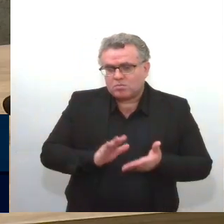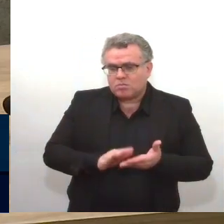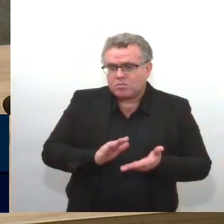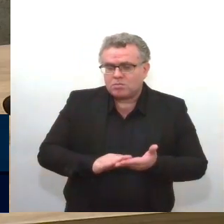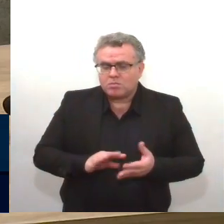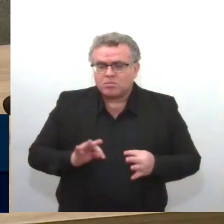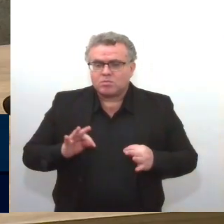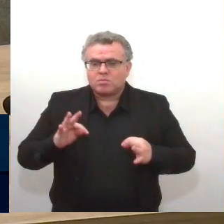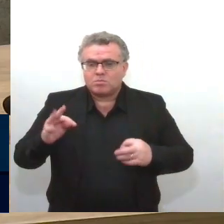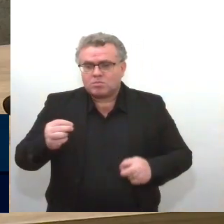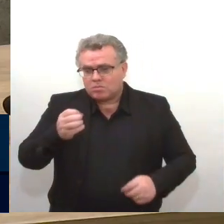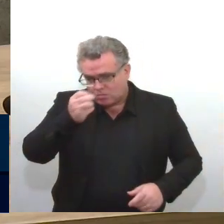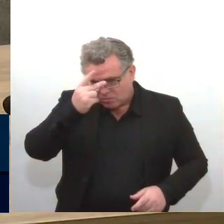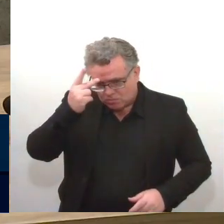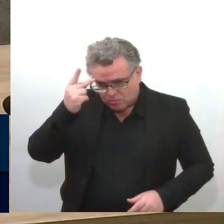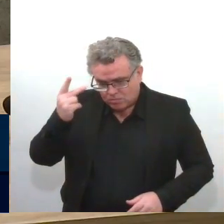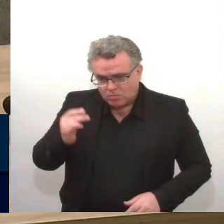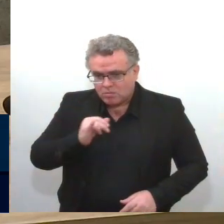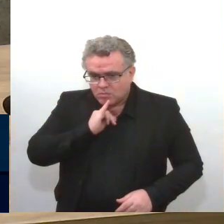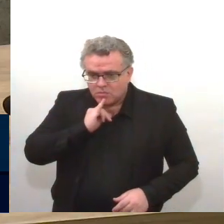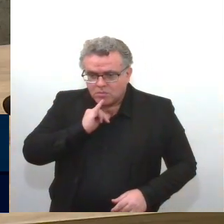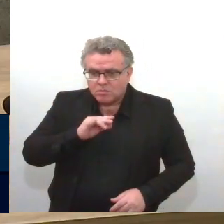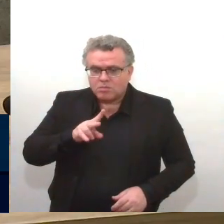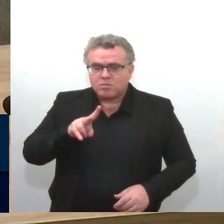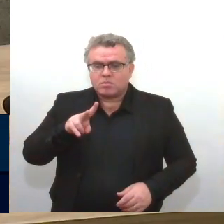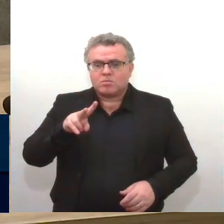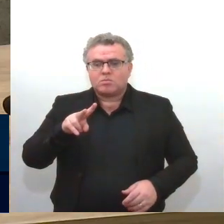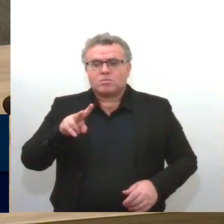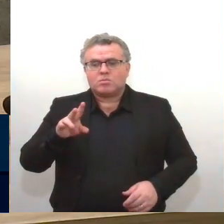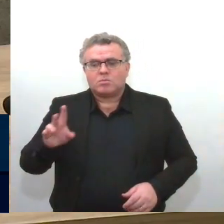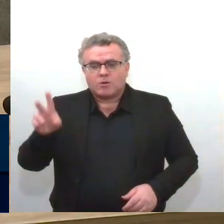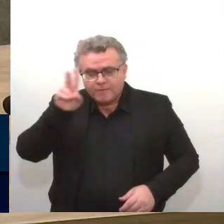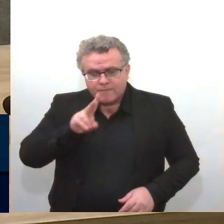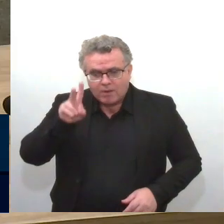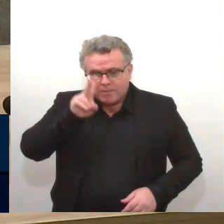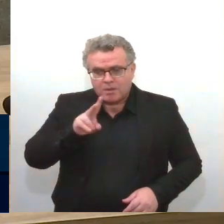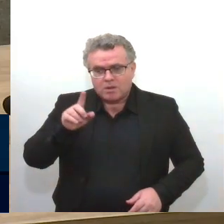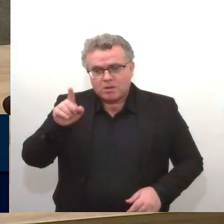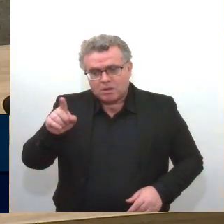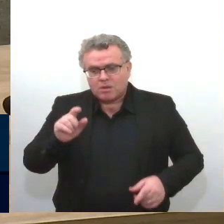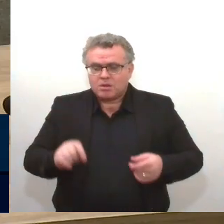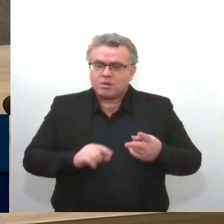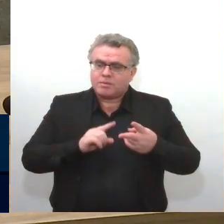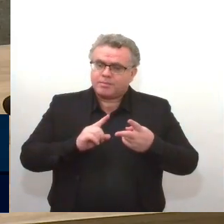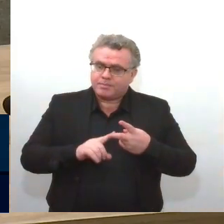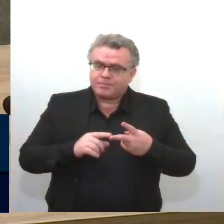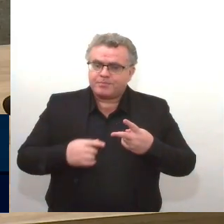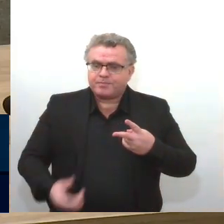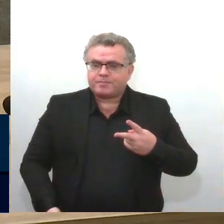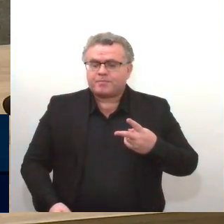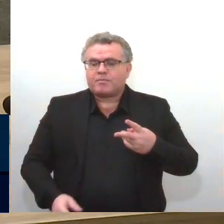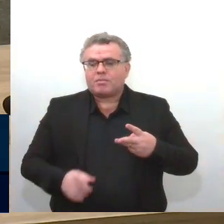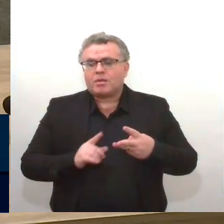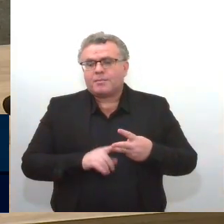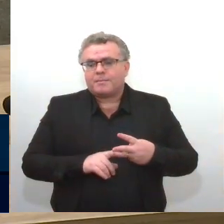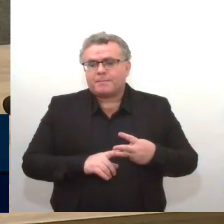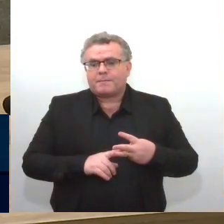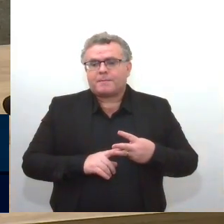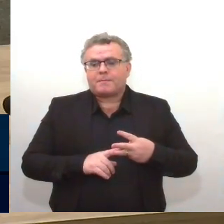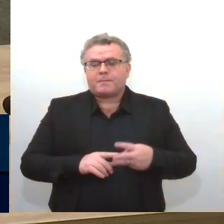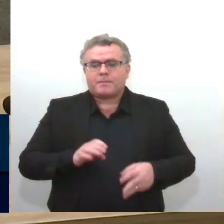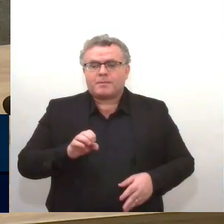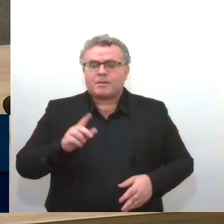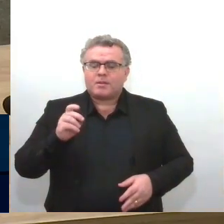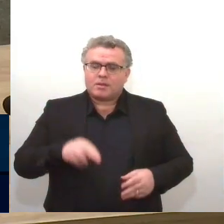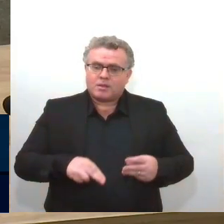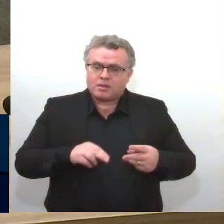Valmir parabenizar pela campanha parabenizar também o candidato Edson Passos da minha cidade parabenizar